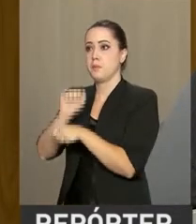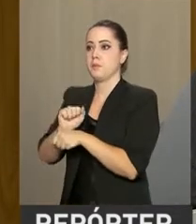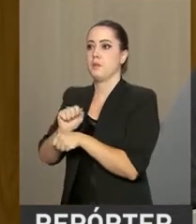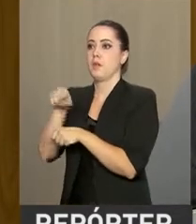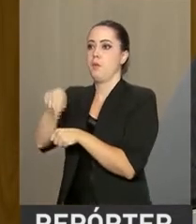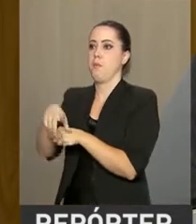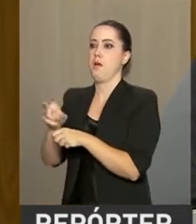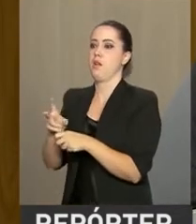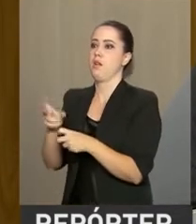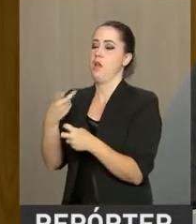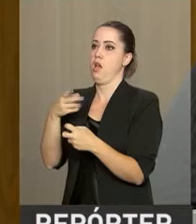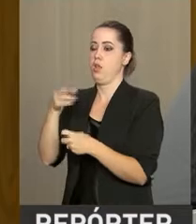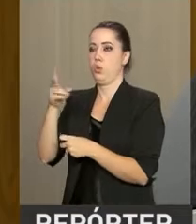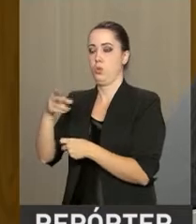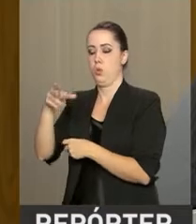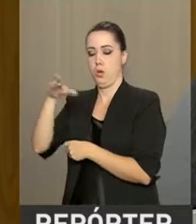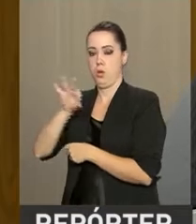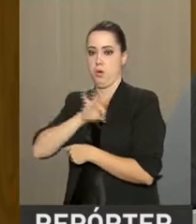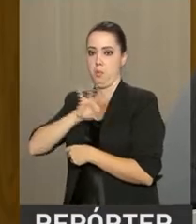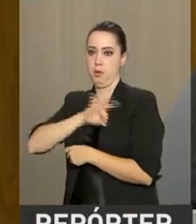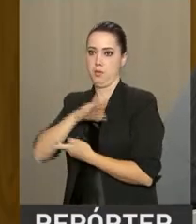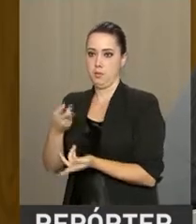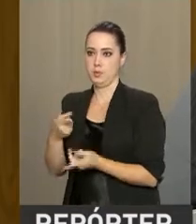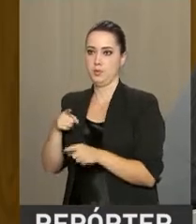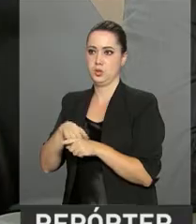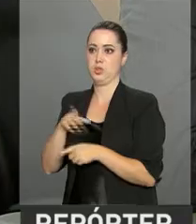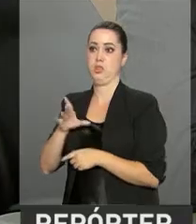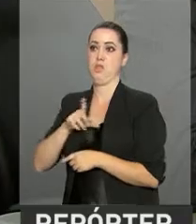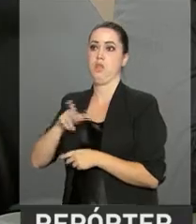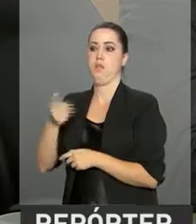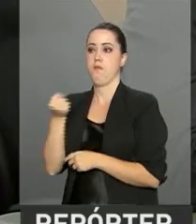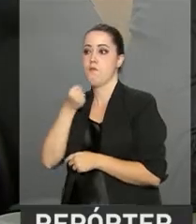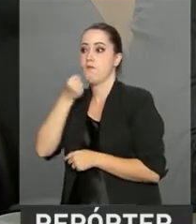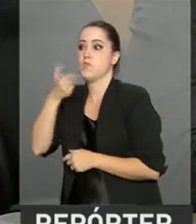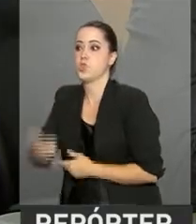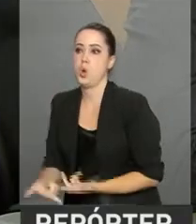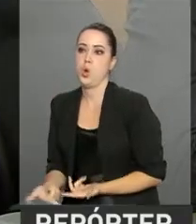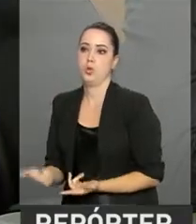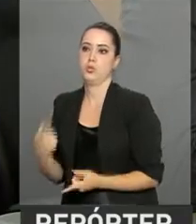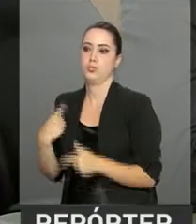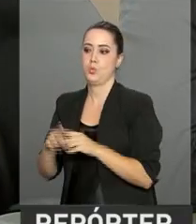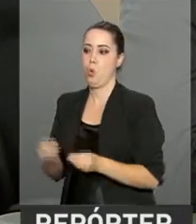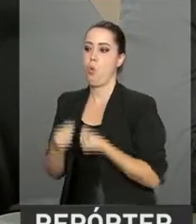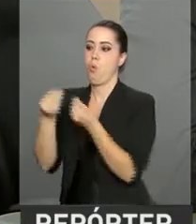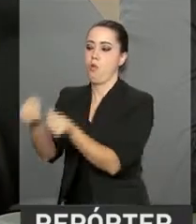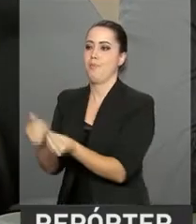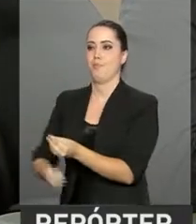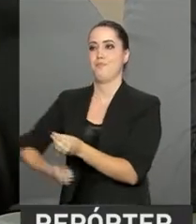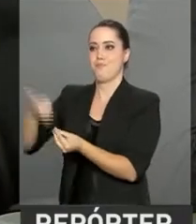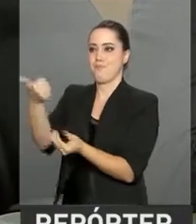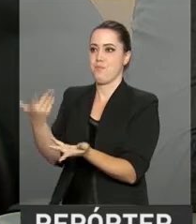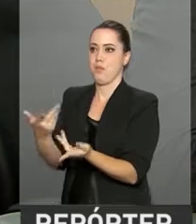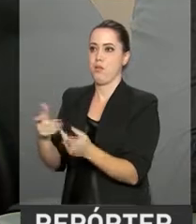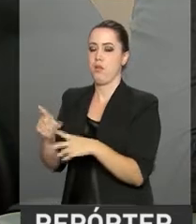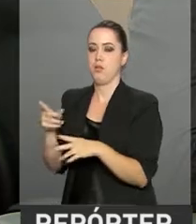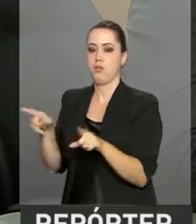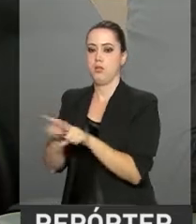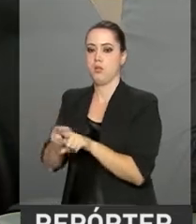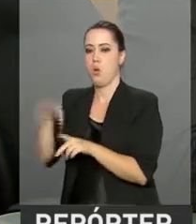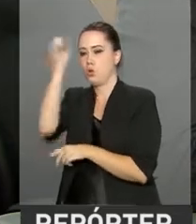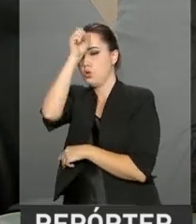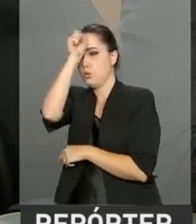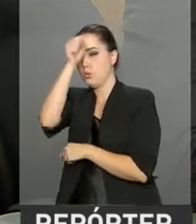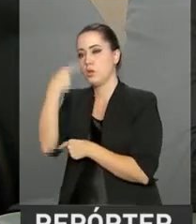blitz porque se ele for parado ele teve sorte ele teve sorte foi dado uma chance a mais uma chance de aprender